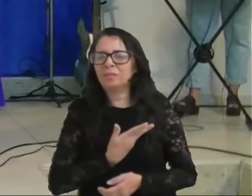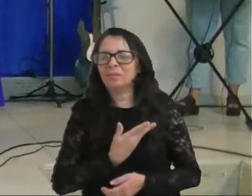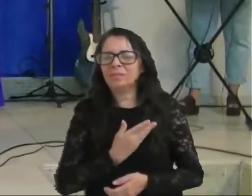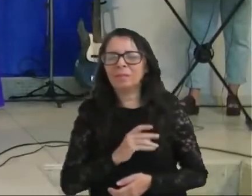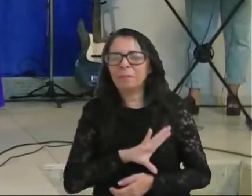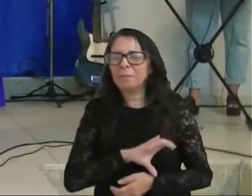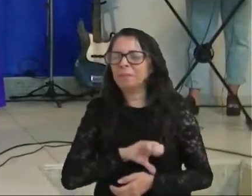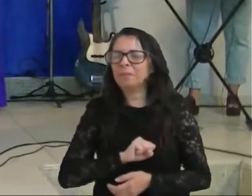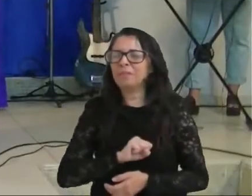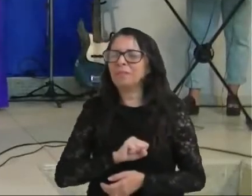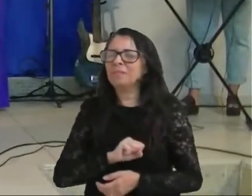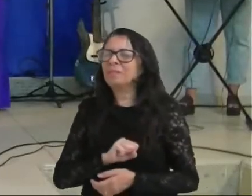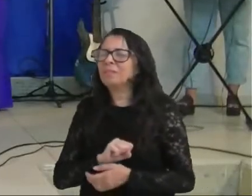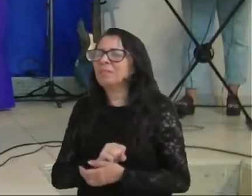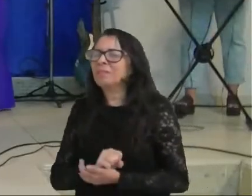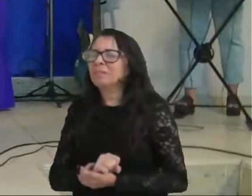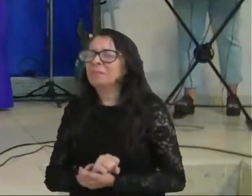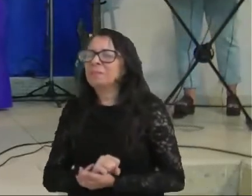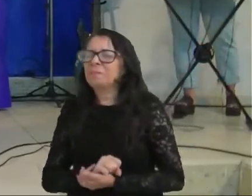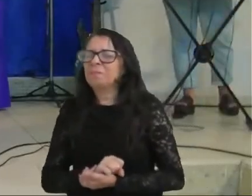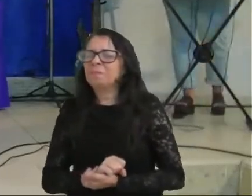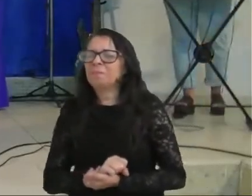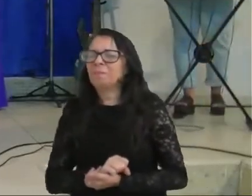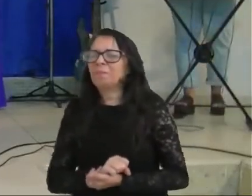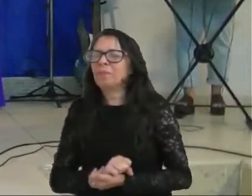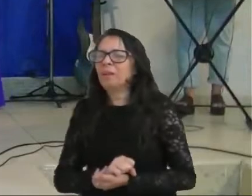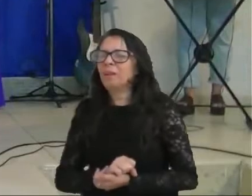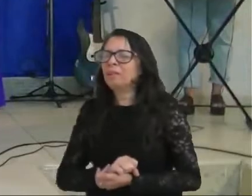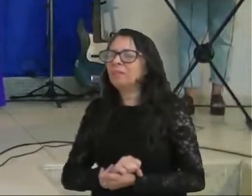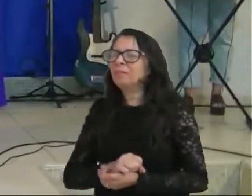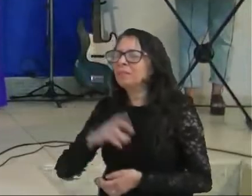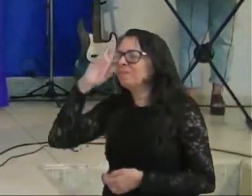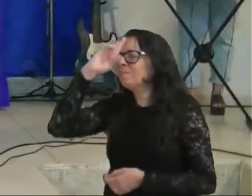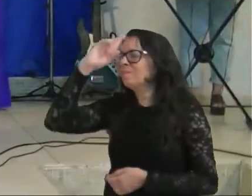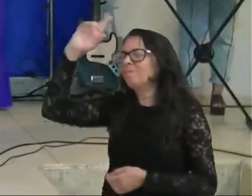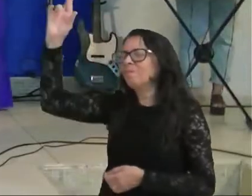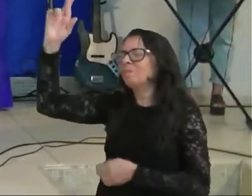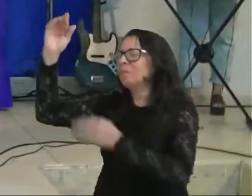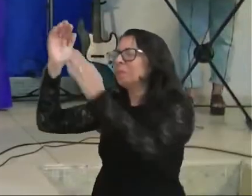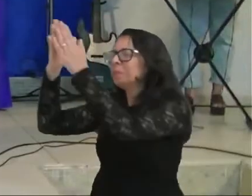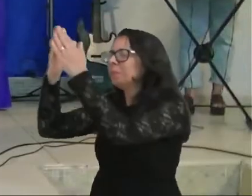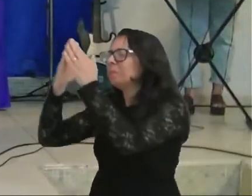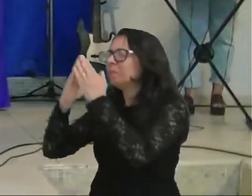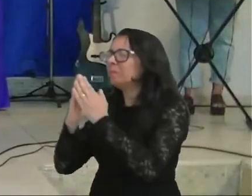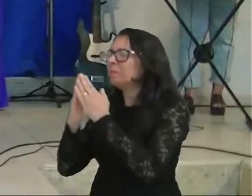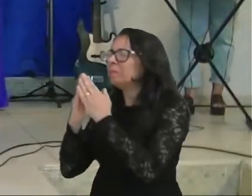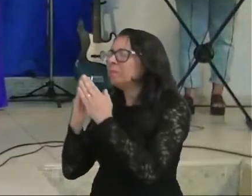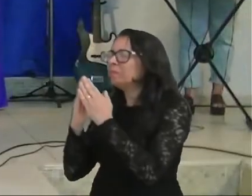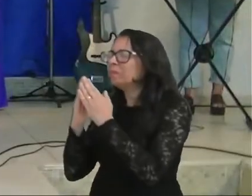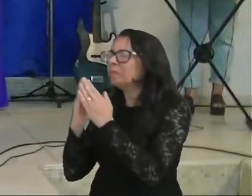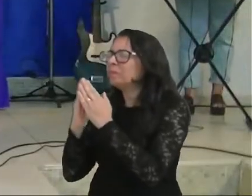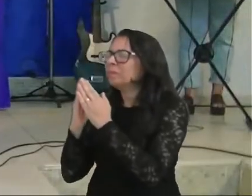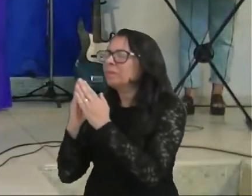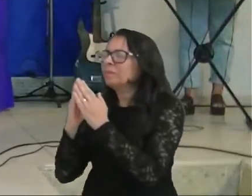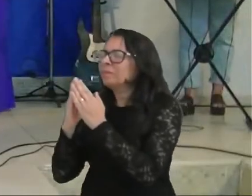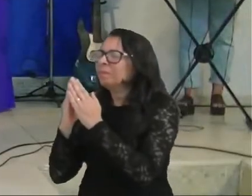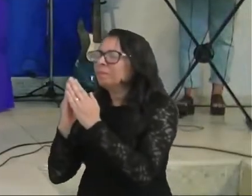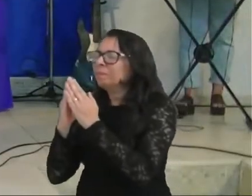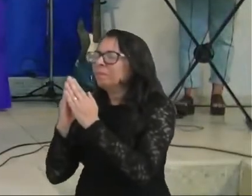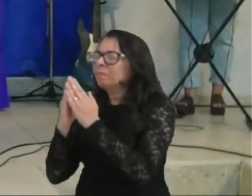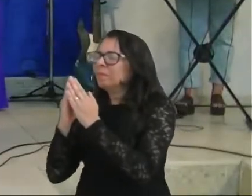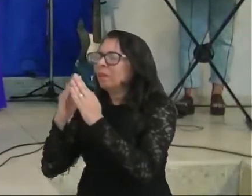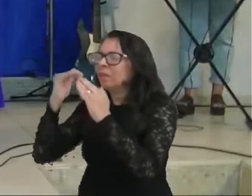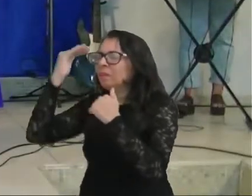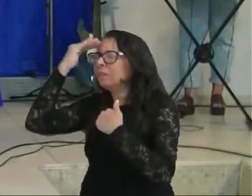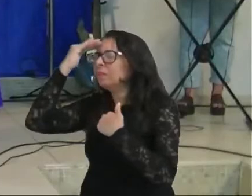ó Deus, ao primeiro amor. O amor, Deus, que nos reconcilia contigo, ó Deus. O amor, ó Deus, que tem